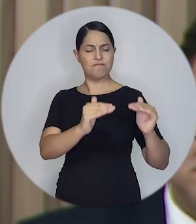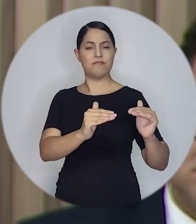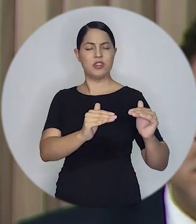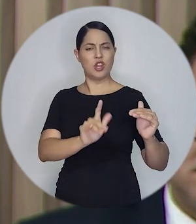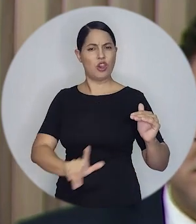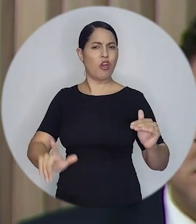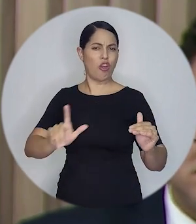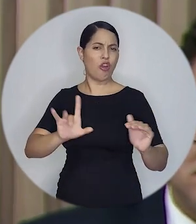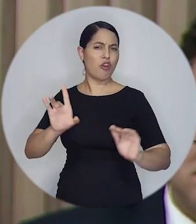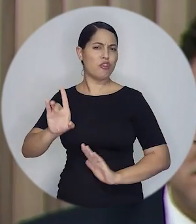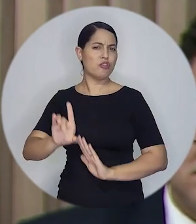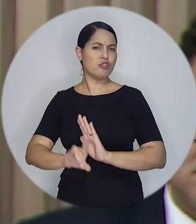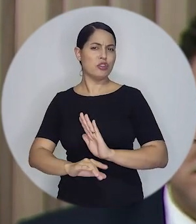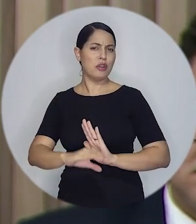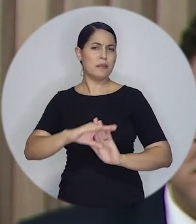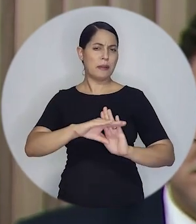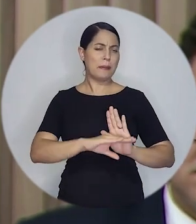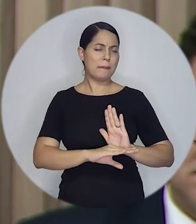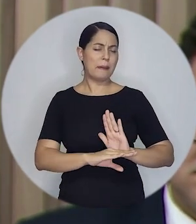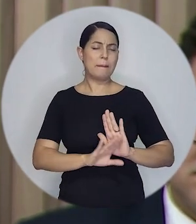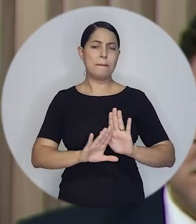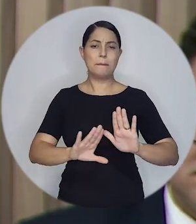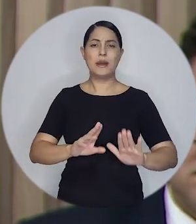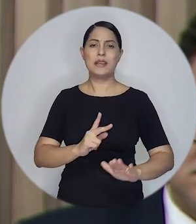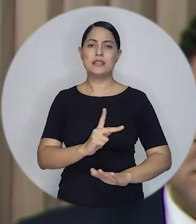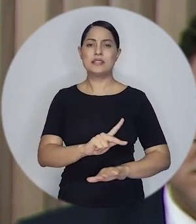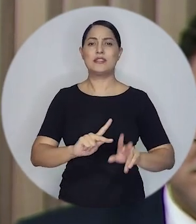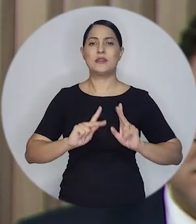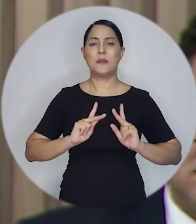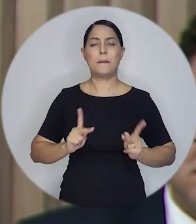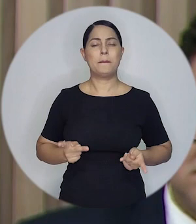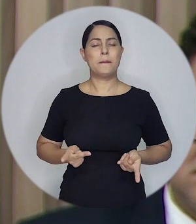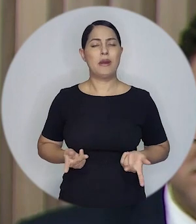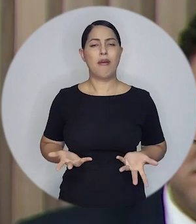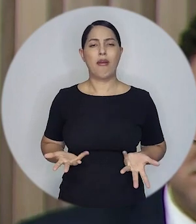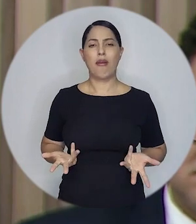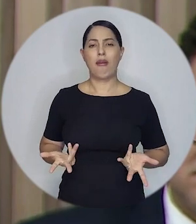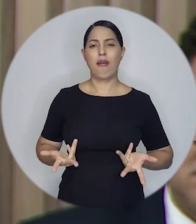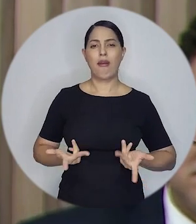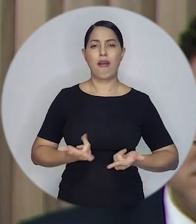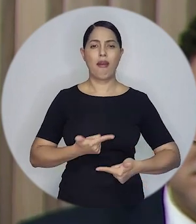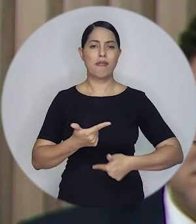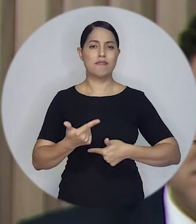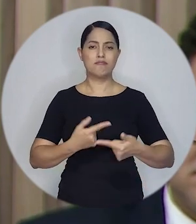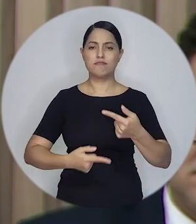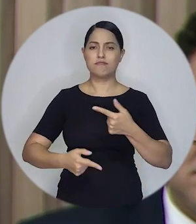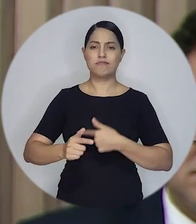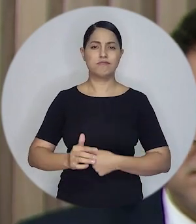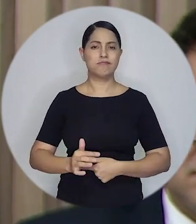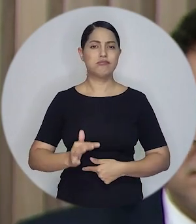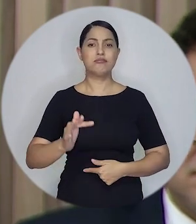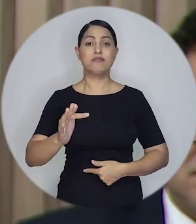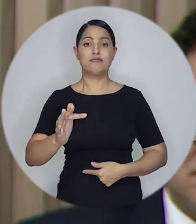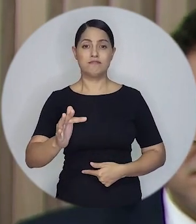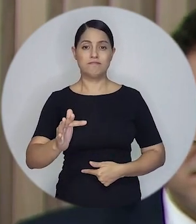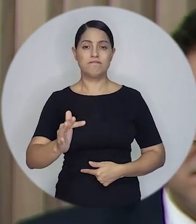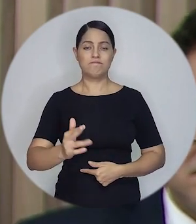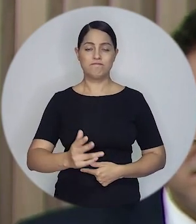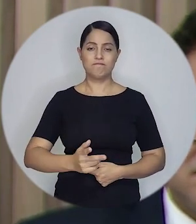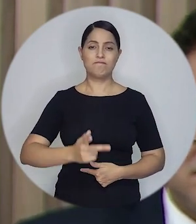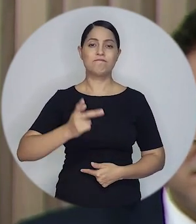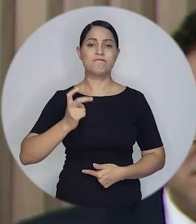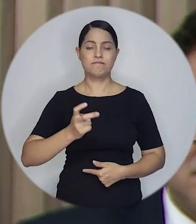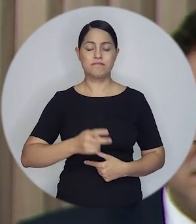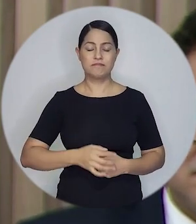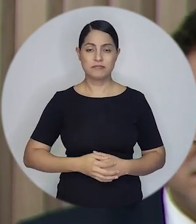o direito, mas também com a sensibilidade e a sapiência de um humanista e de um homem à frente de seu tempo. O